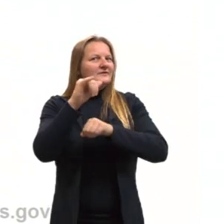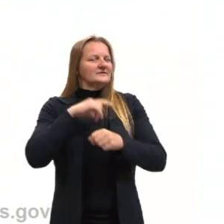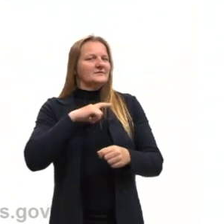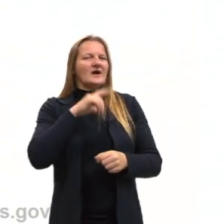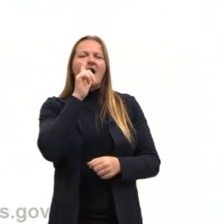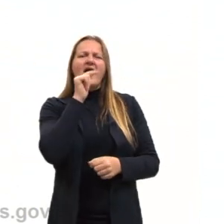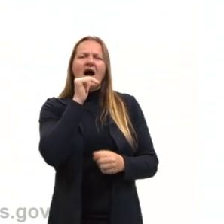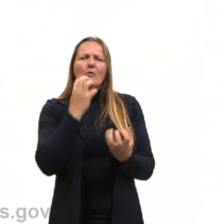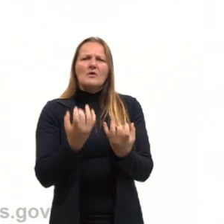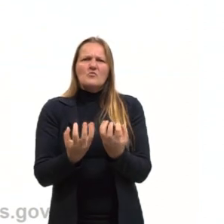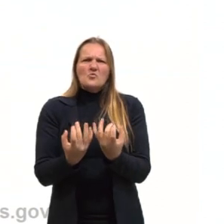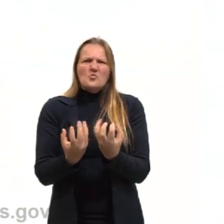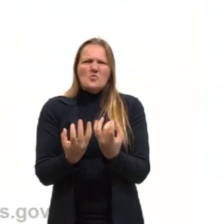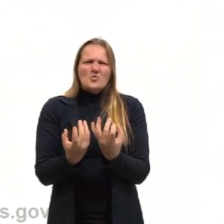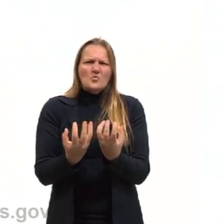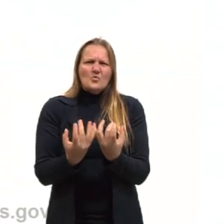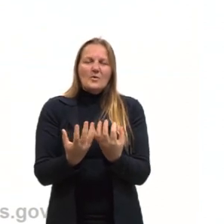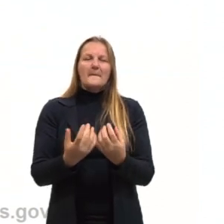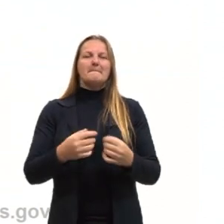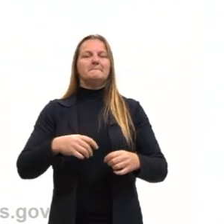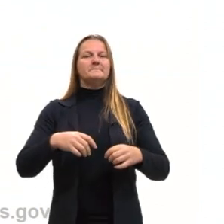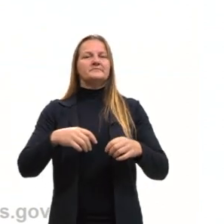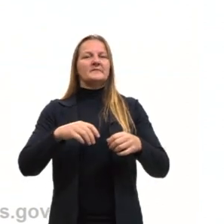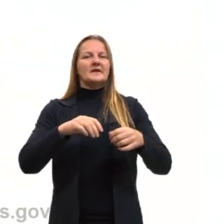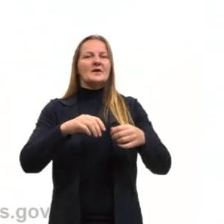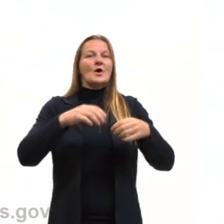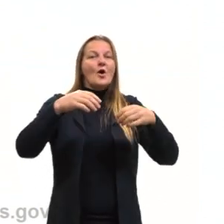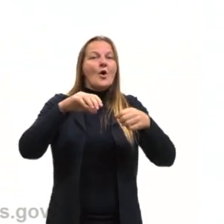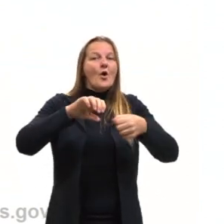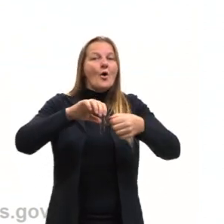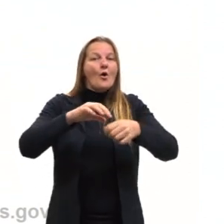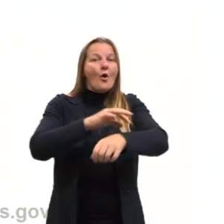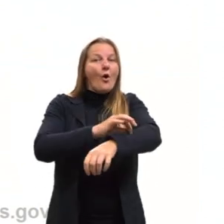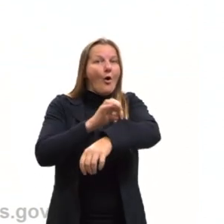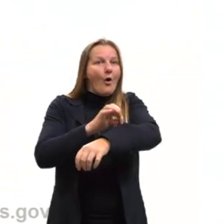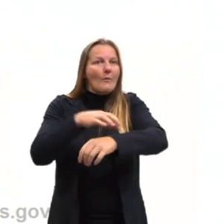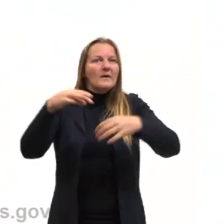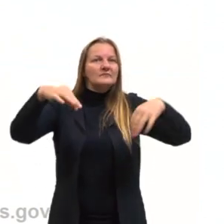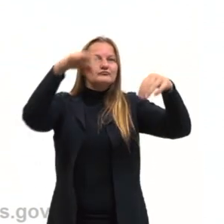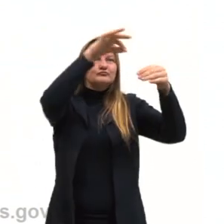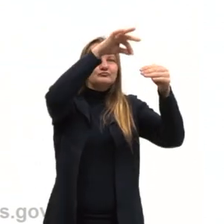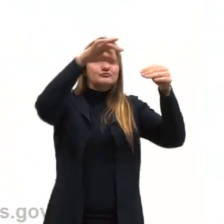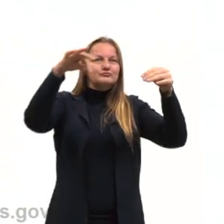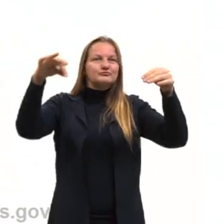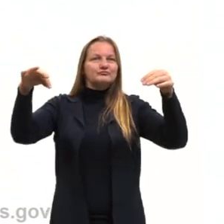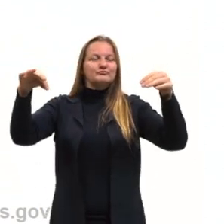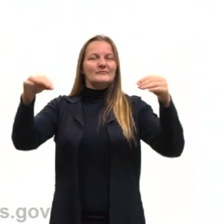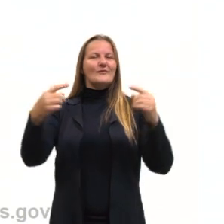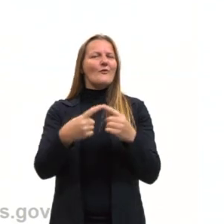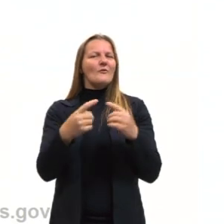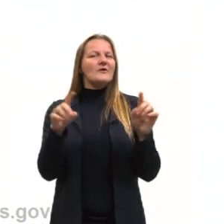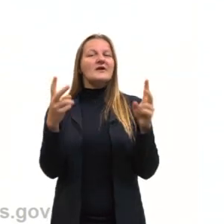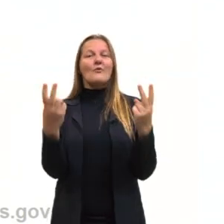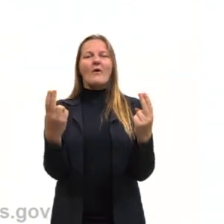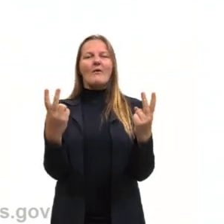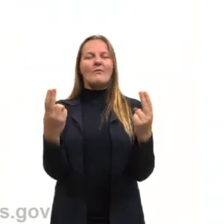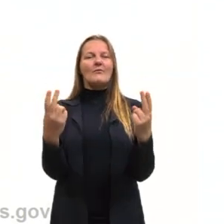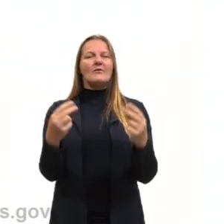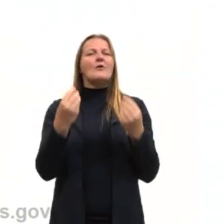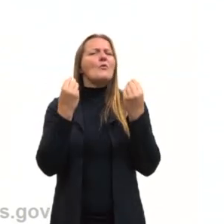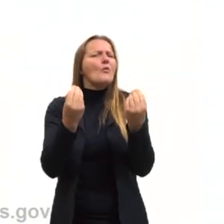que a água fervendo e a roupa secando no varal têm em comum e como que a roupa